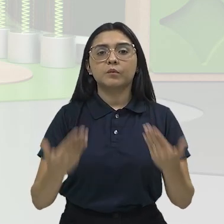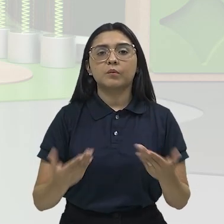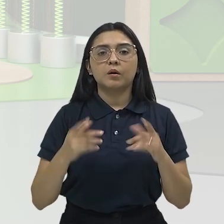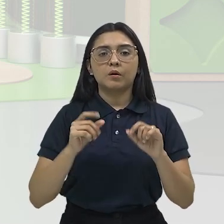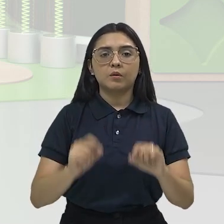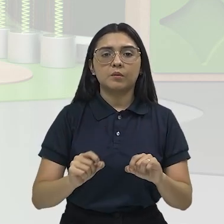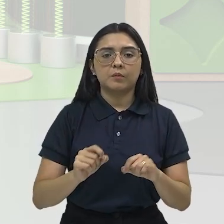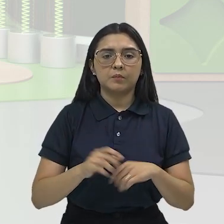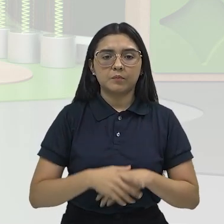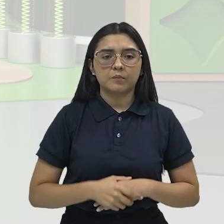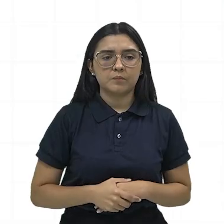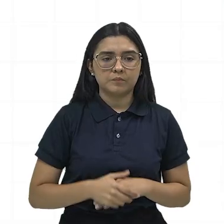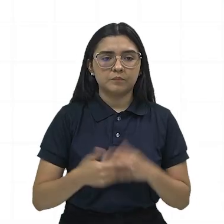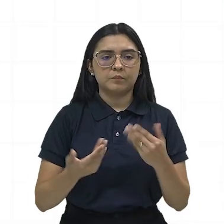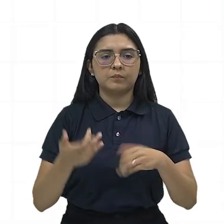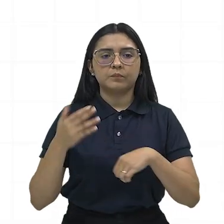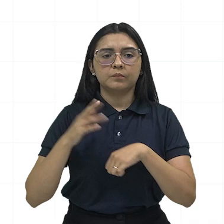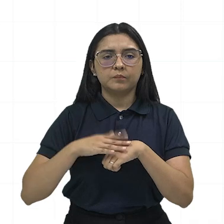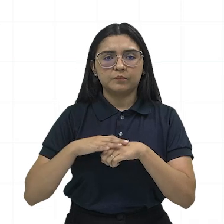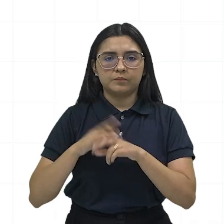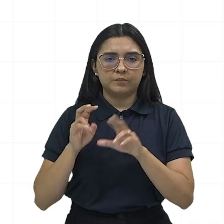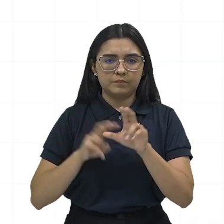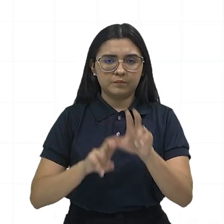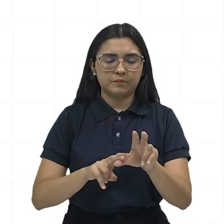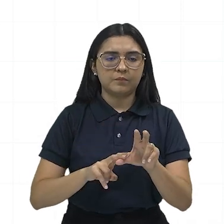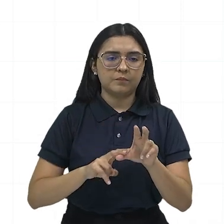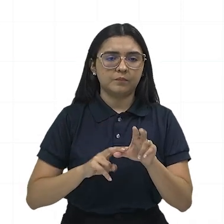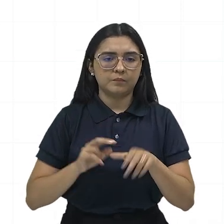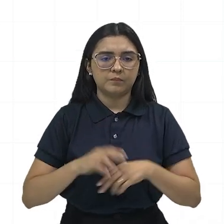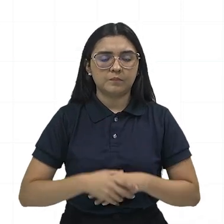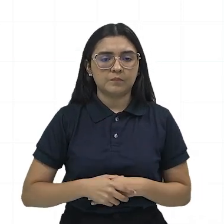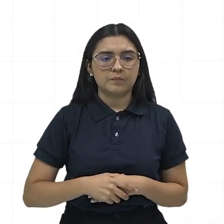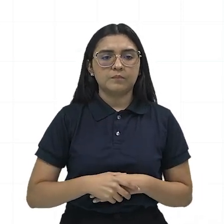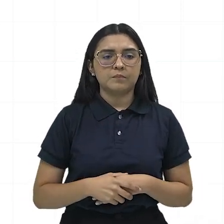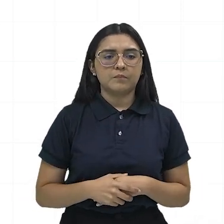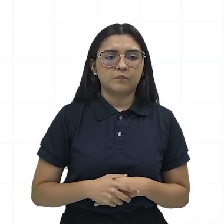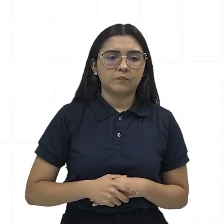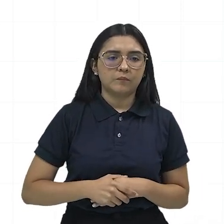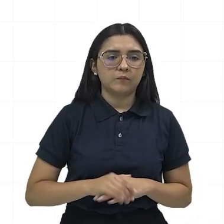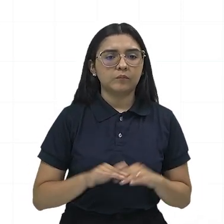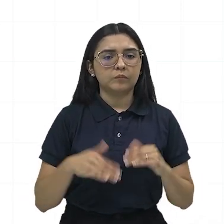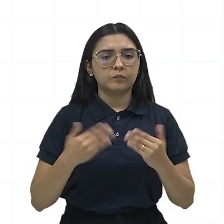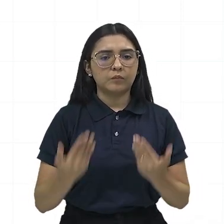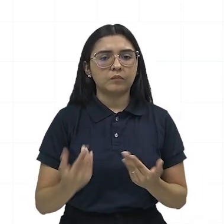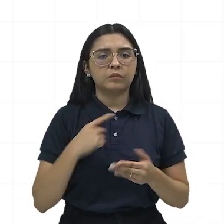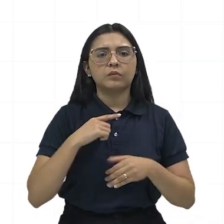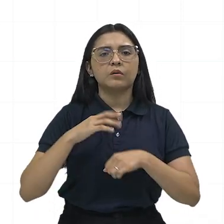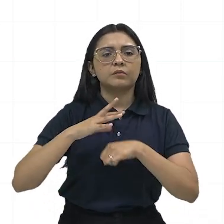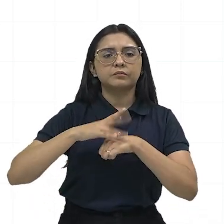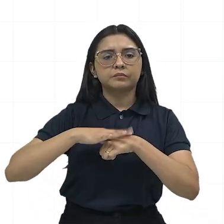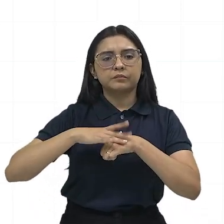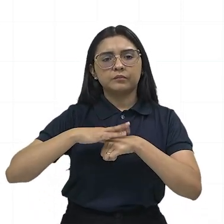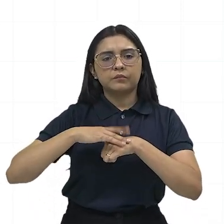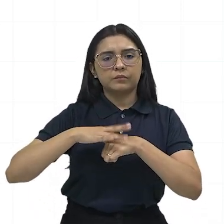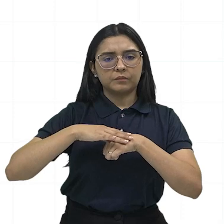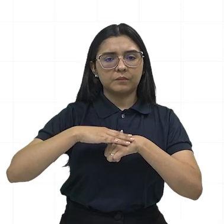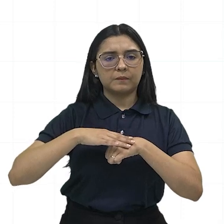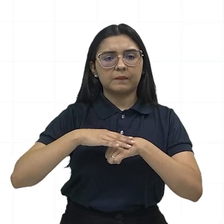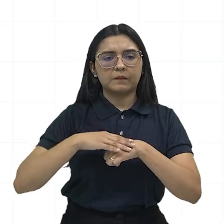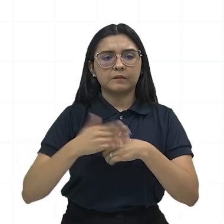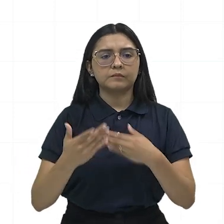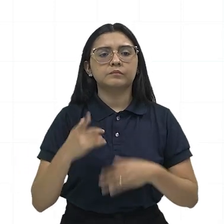Aedes aegypti transmite. Observe aí que as arboviroses, né, são no caso